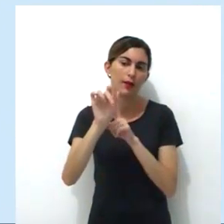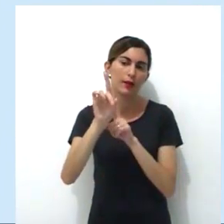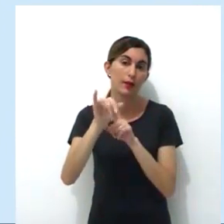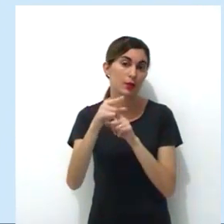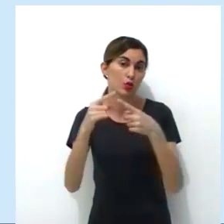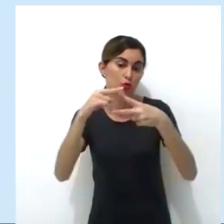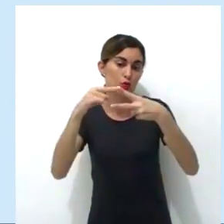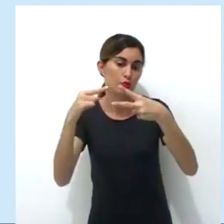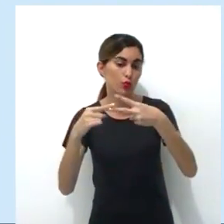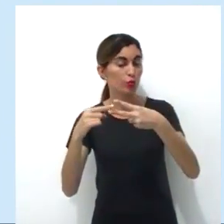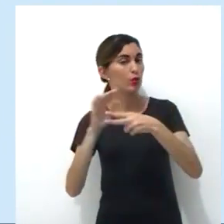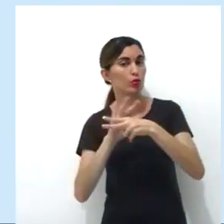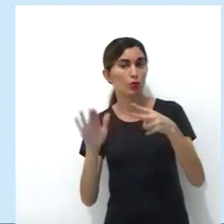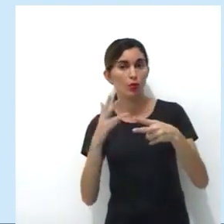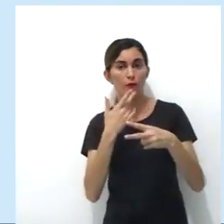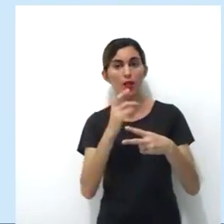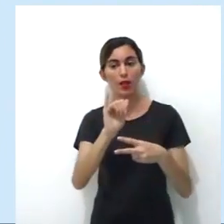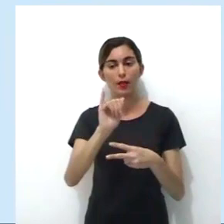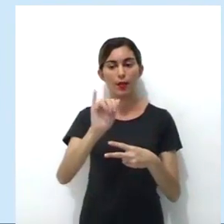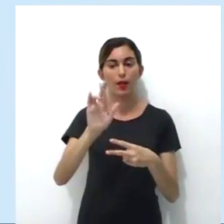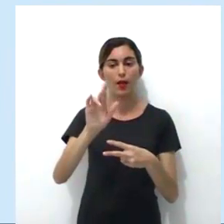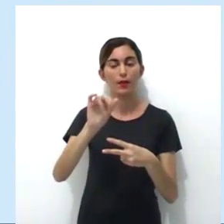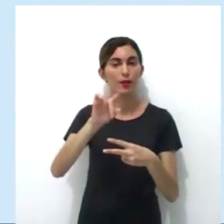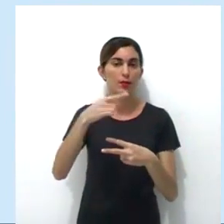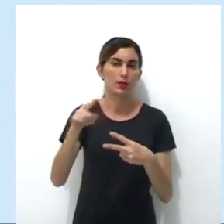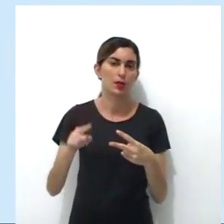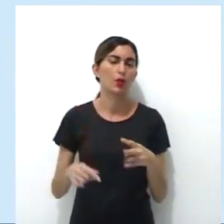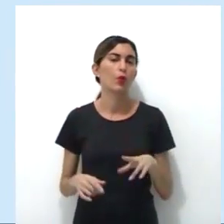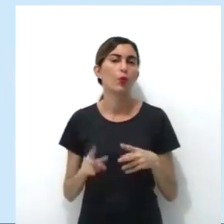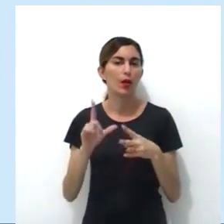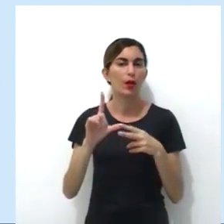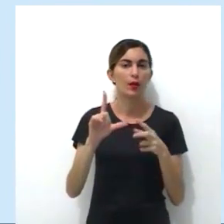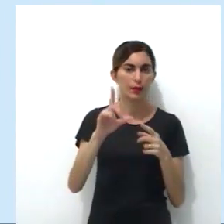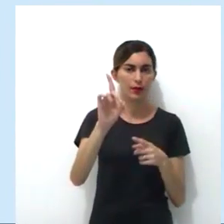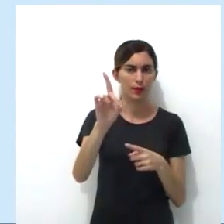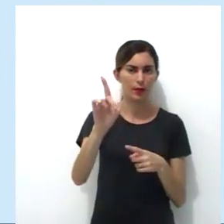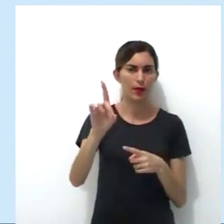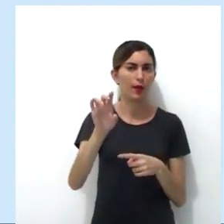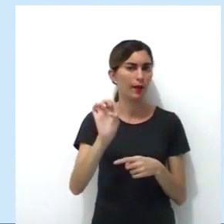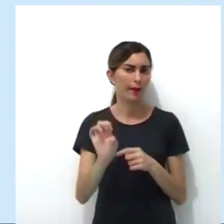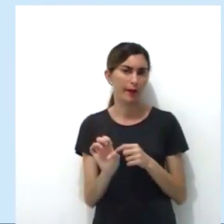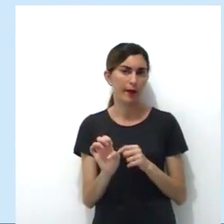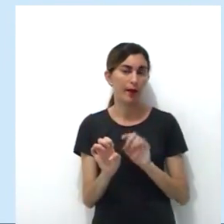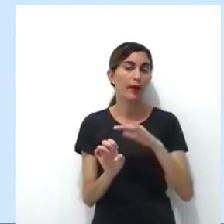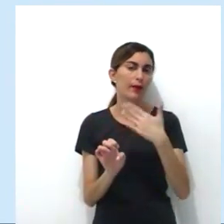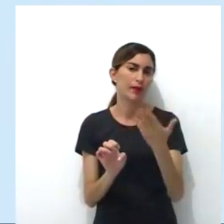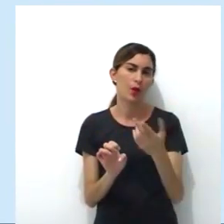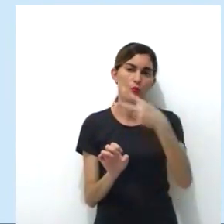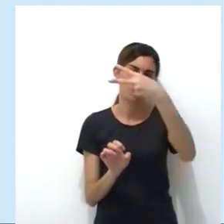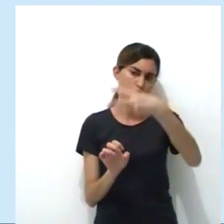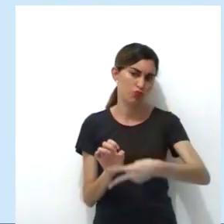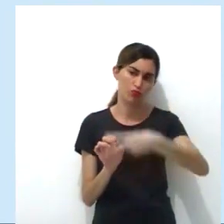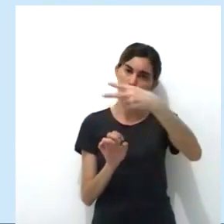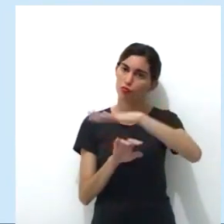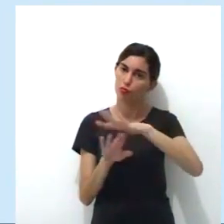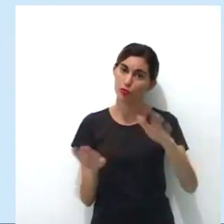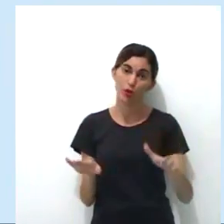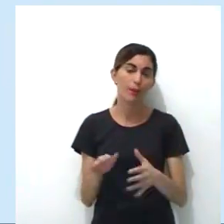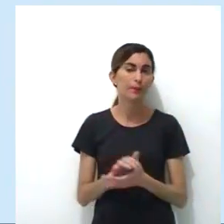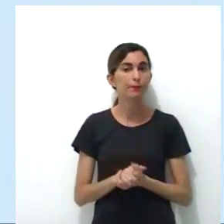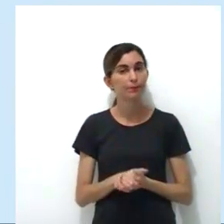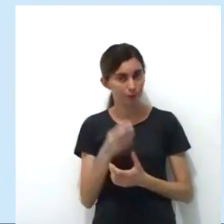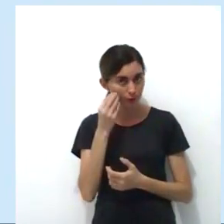tá? Vocês podem responder uma questão dessa por eliminatória. Por exemplo, quando eu falo, né, no calor do sol,